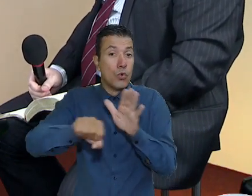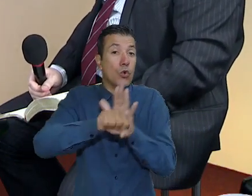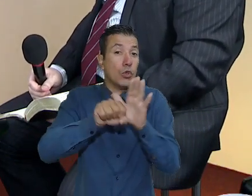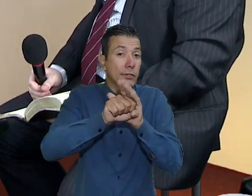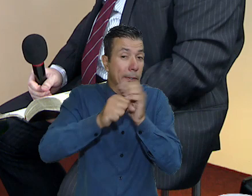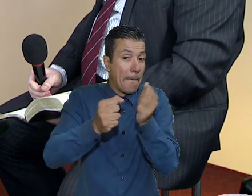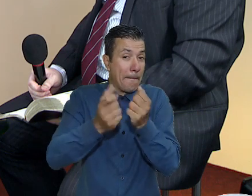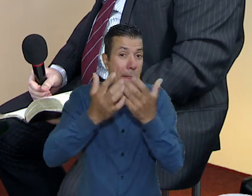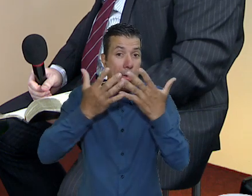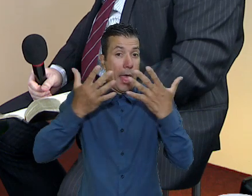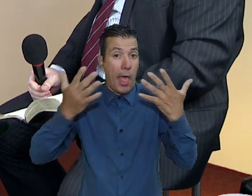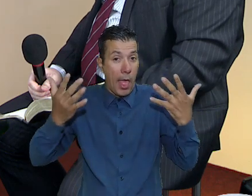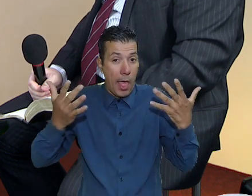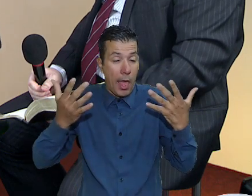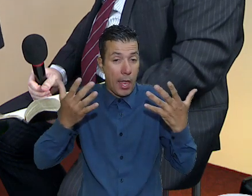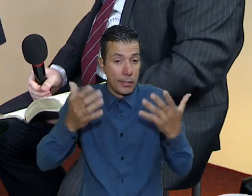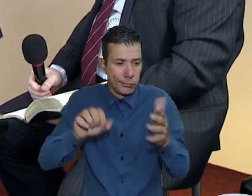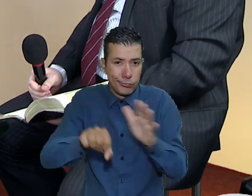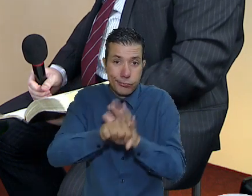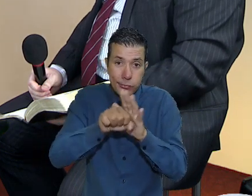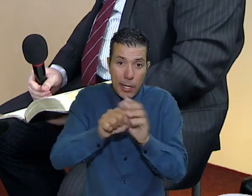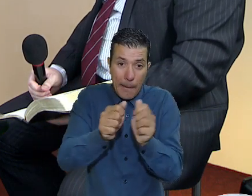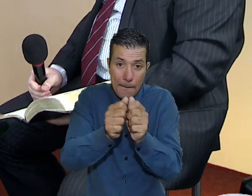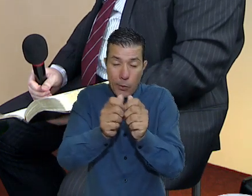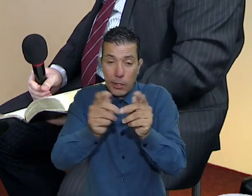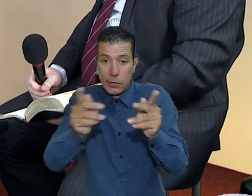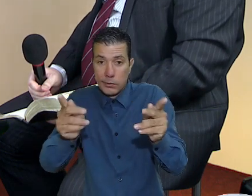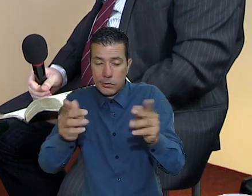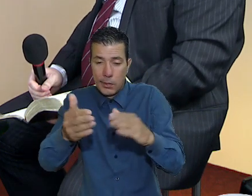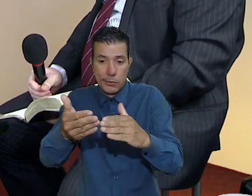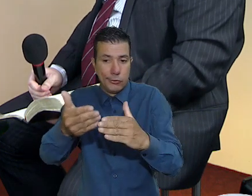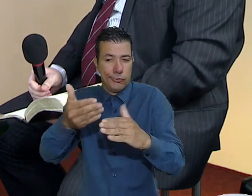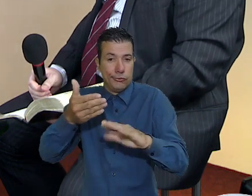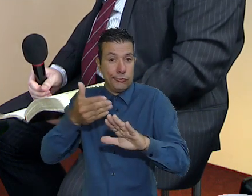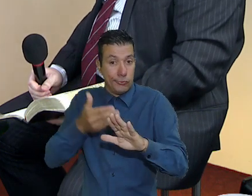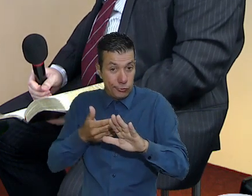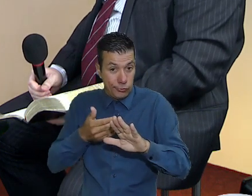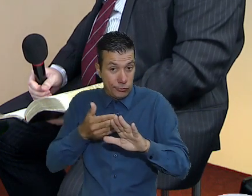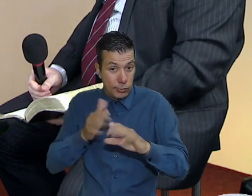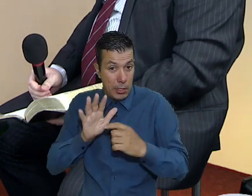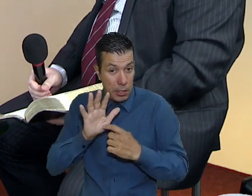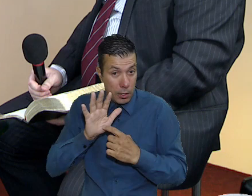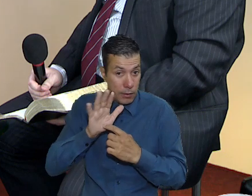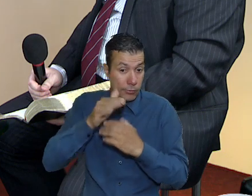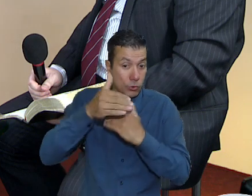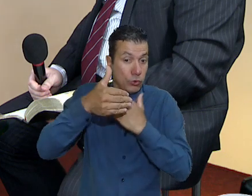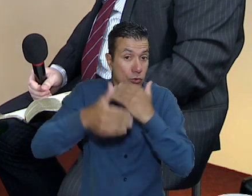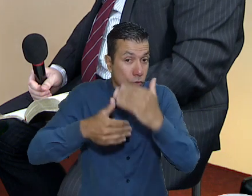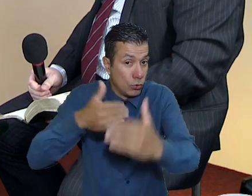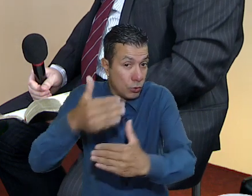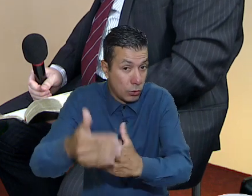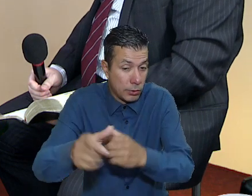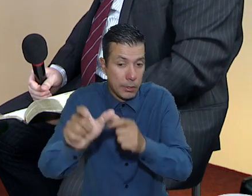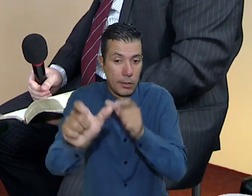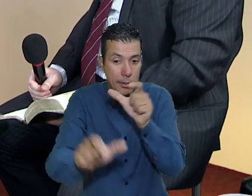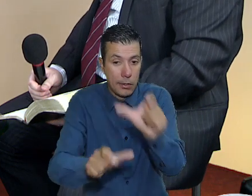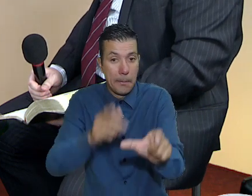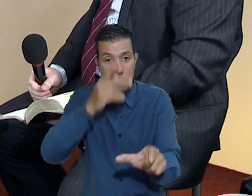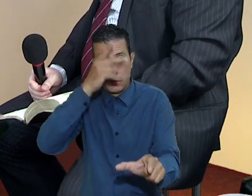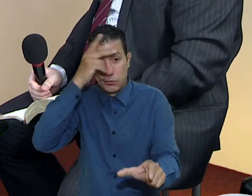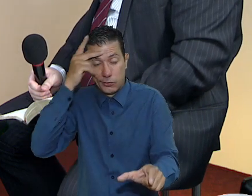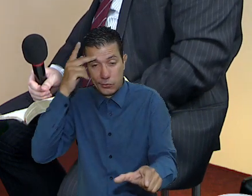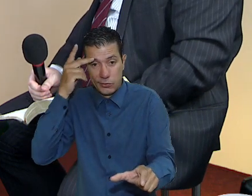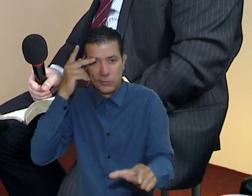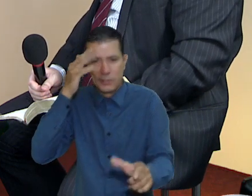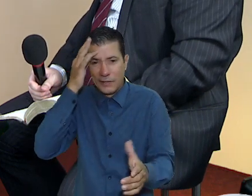esse é o sangue dos mártires. O Apocalipse, você vê, ele recua e novamente ele avança. São pessoas que